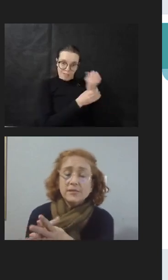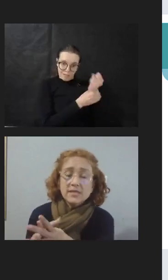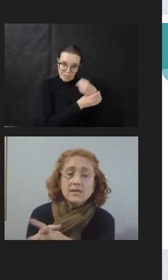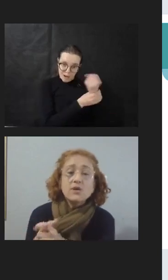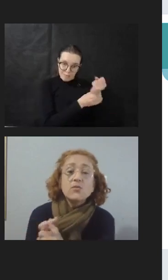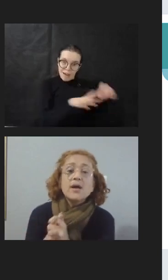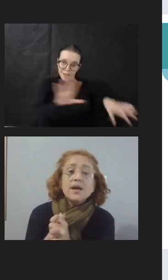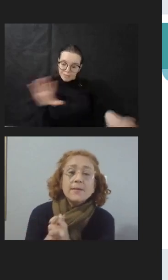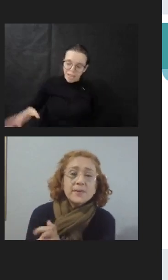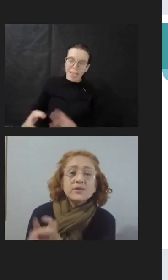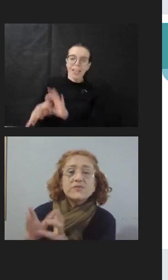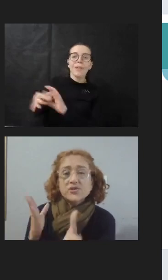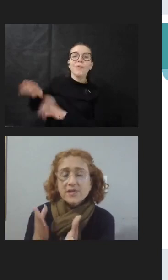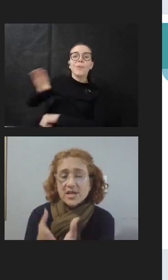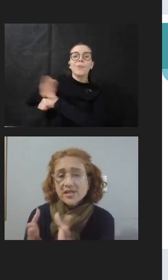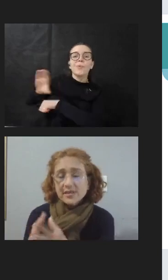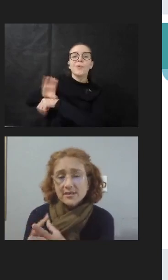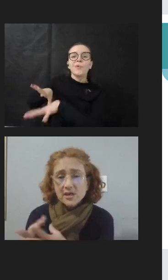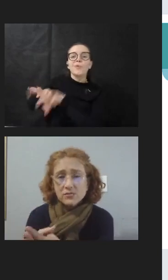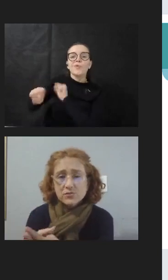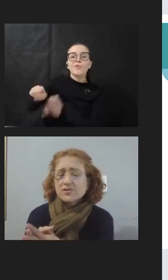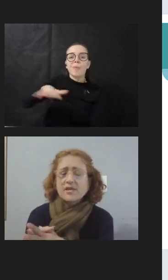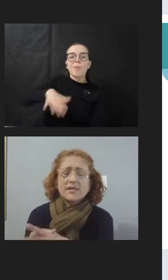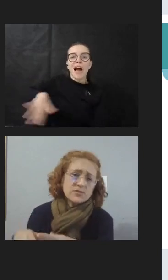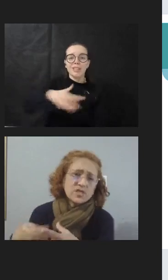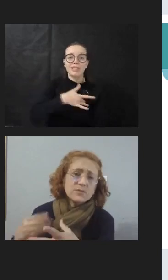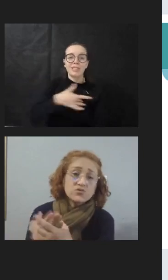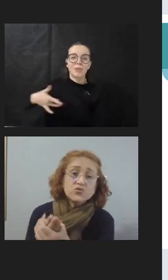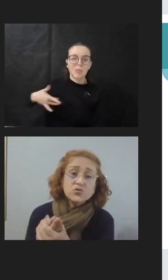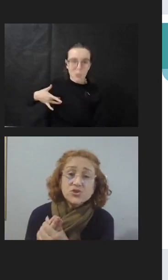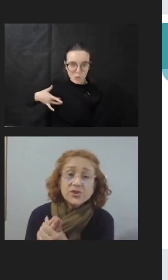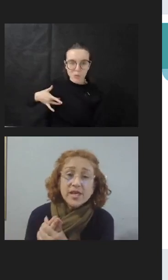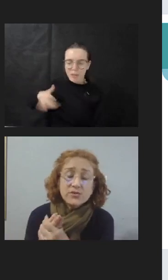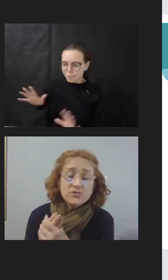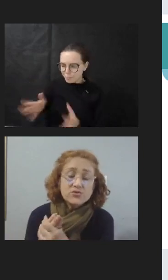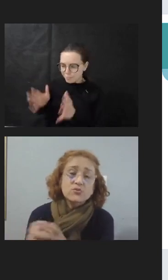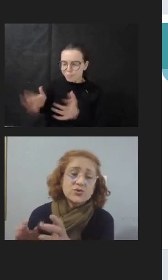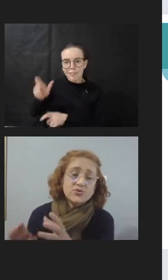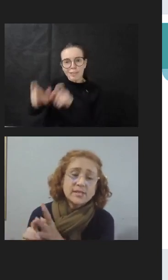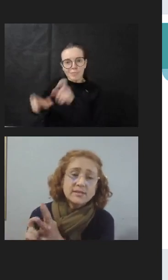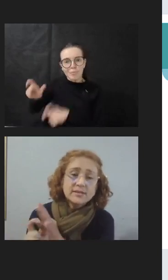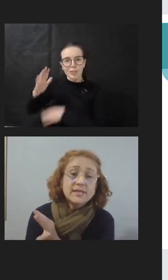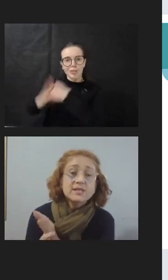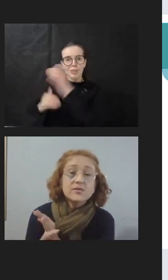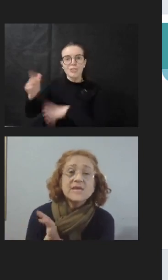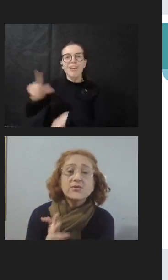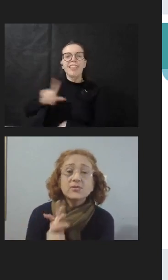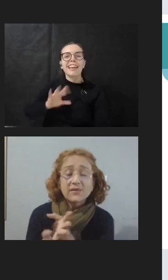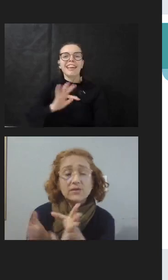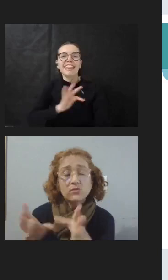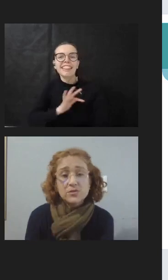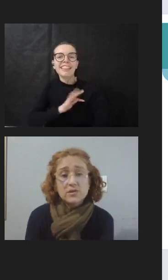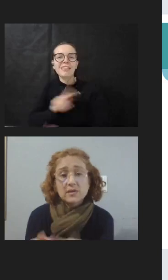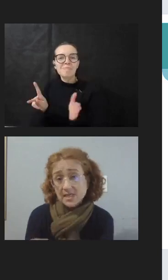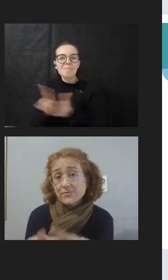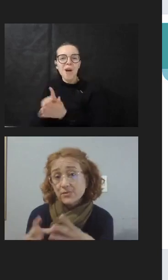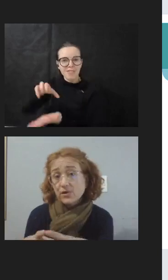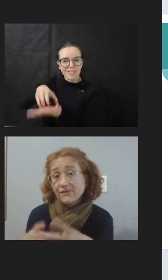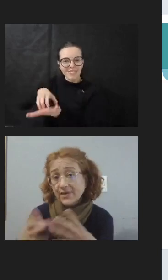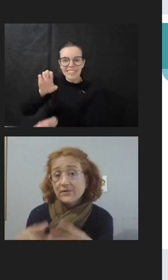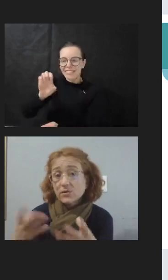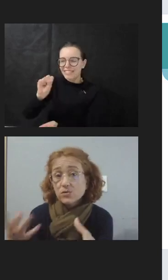de formação para profissionais da área da saúde, né? Que nós temos os cursos técnicos lá, curso do CETAM. Então, sempre eu dava curso,